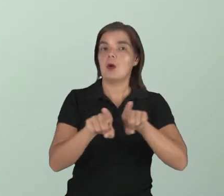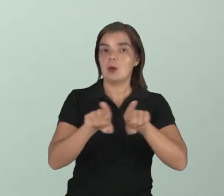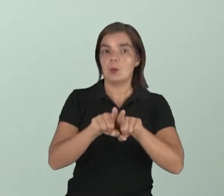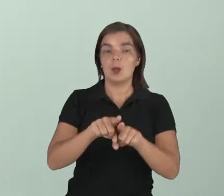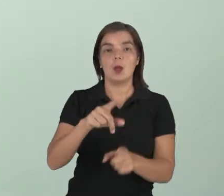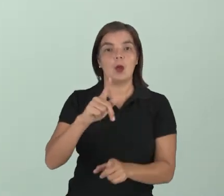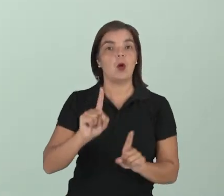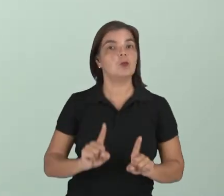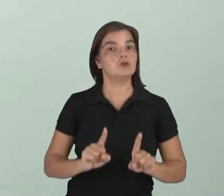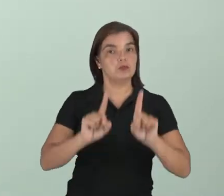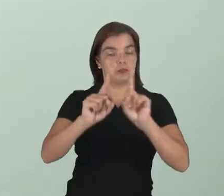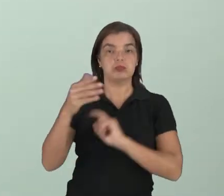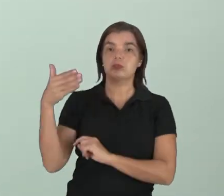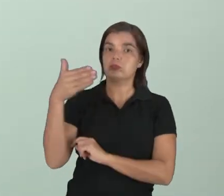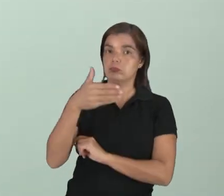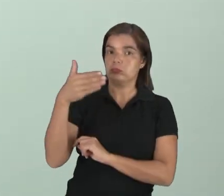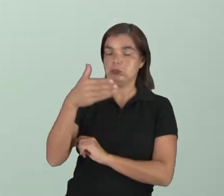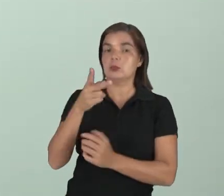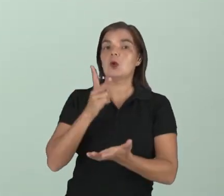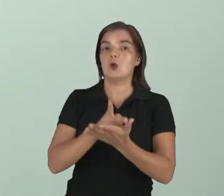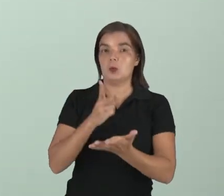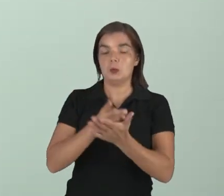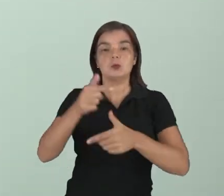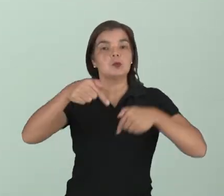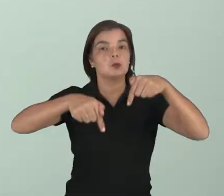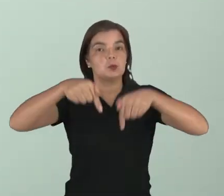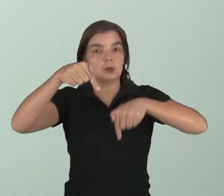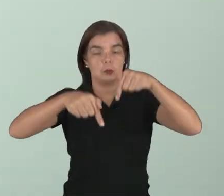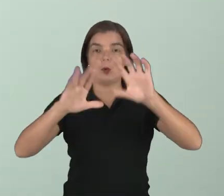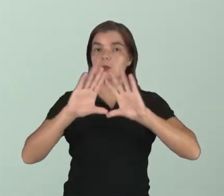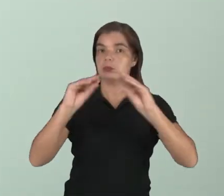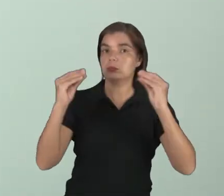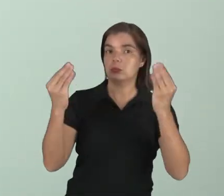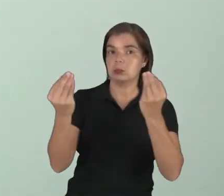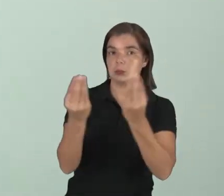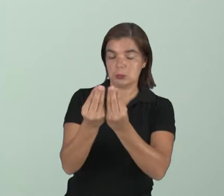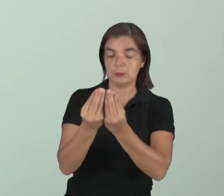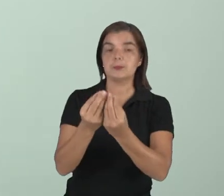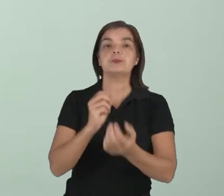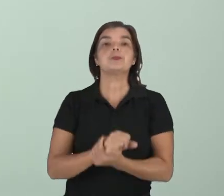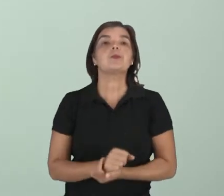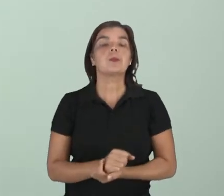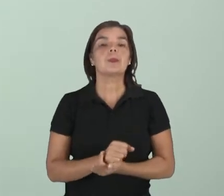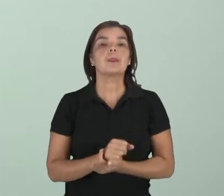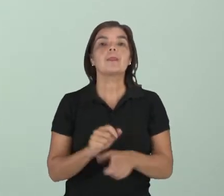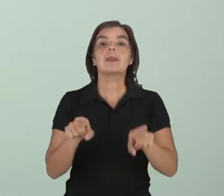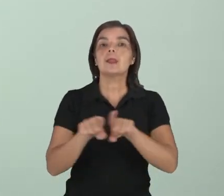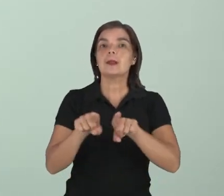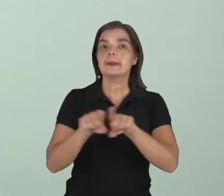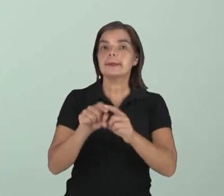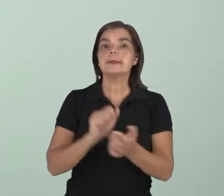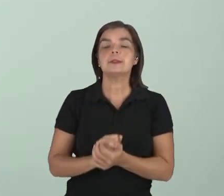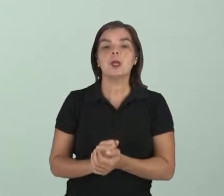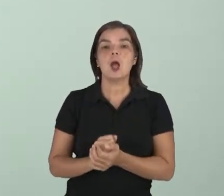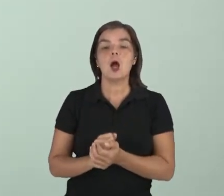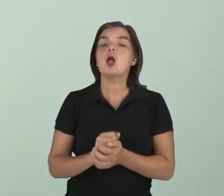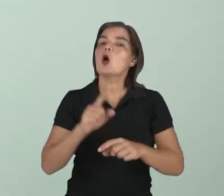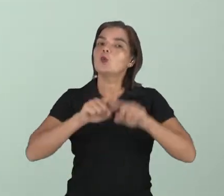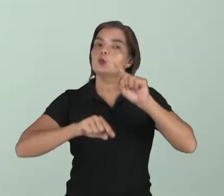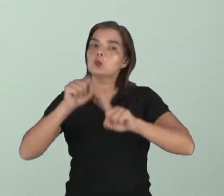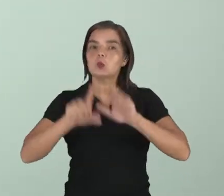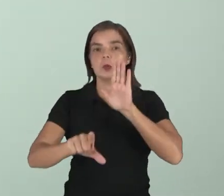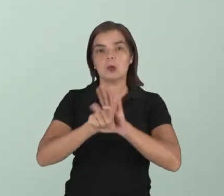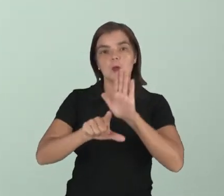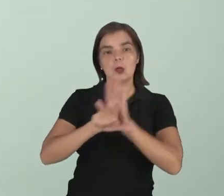proporção constante e fixa dos elementos químicos, das substâncias que participam de uma reação, e a conservação da massa, que é a